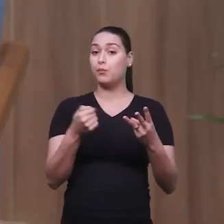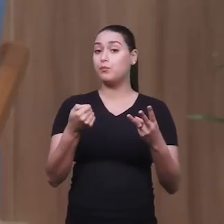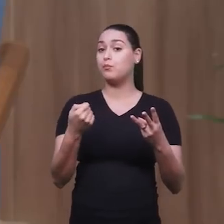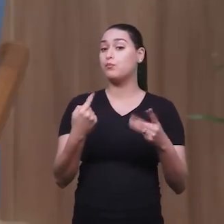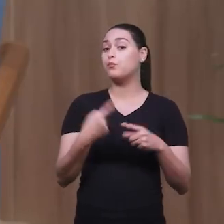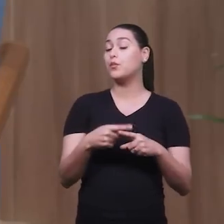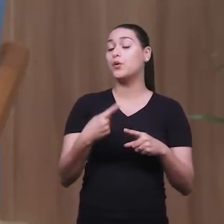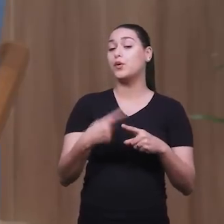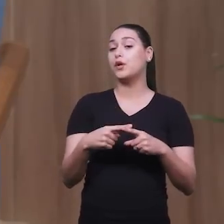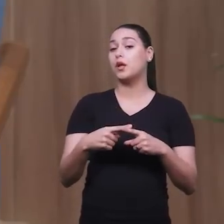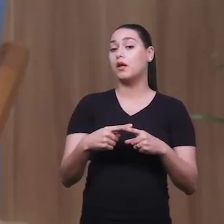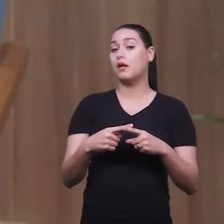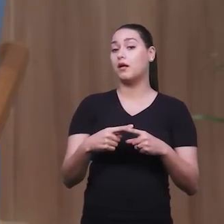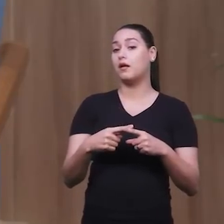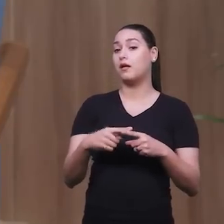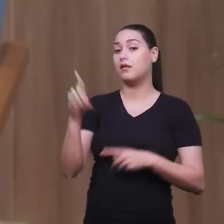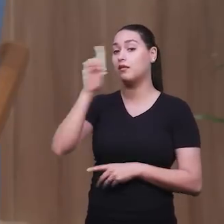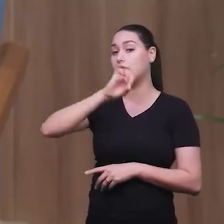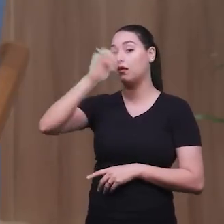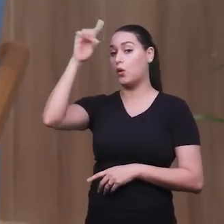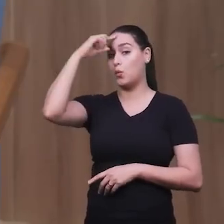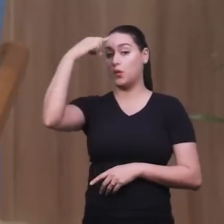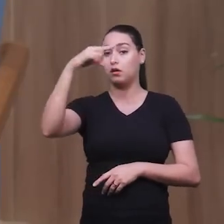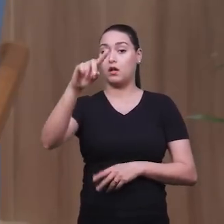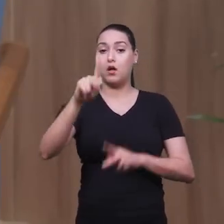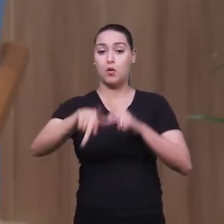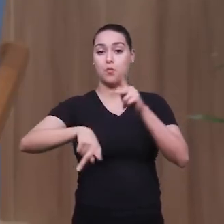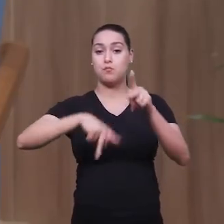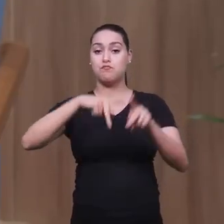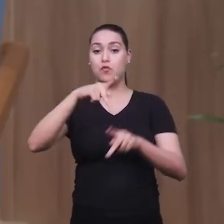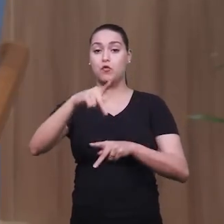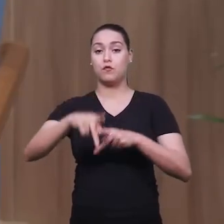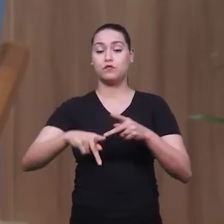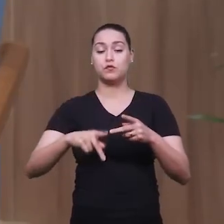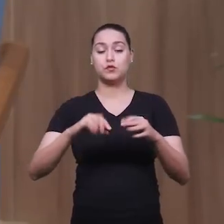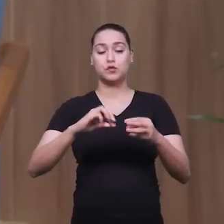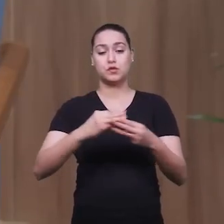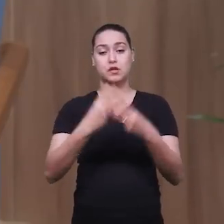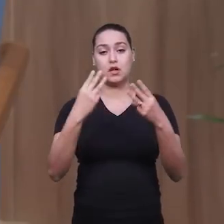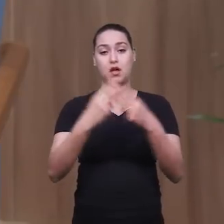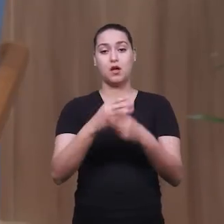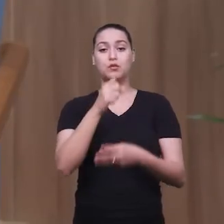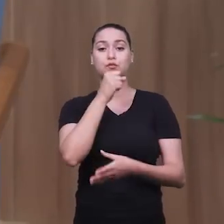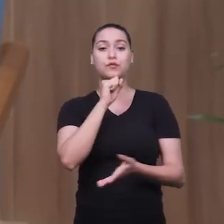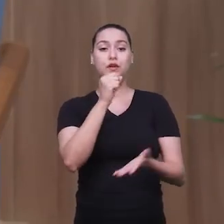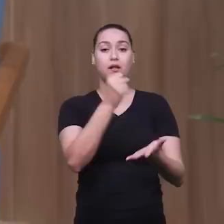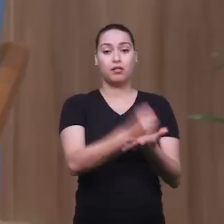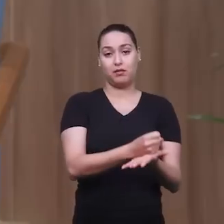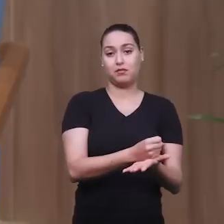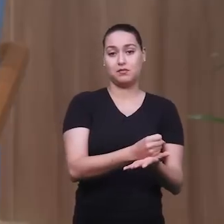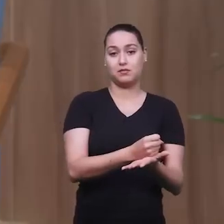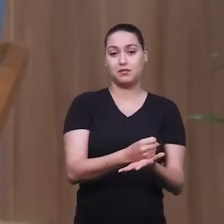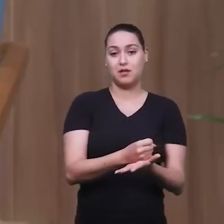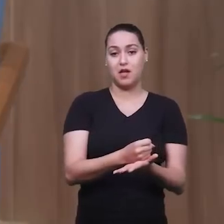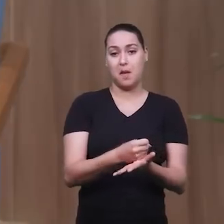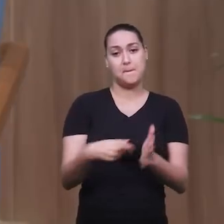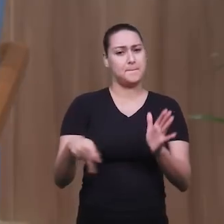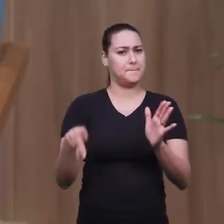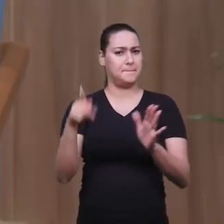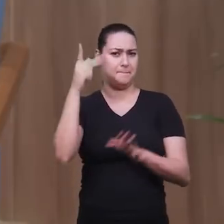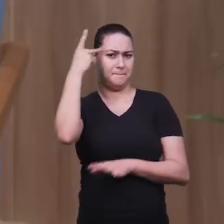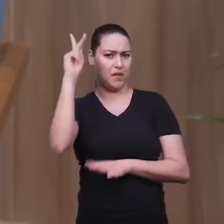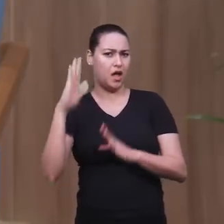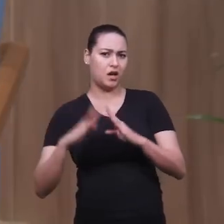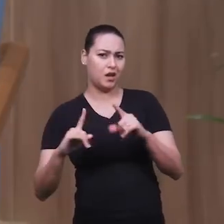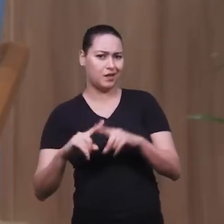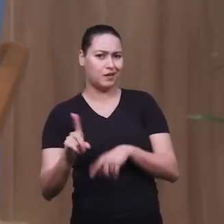até porque a circuncisão era uma demanda do Senhor para o povo de Israel no Velho Testamento. Ok. Né? Não é